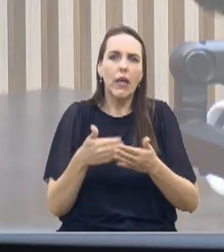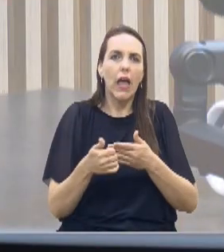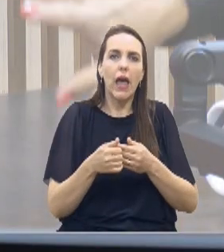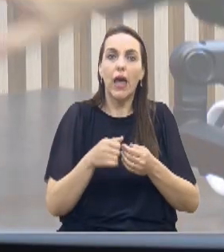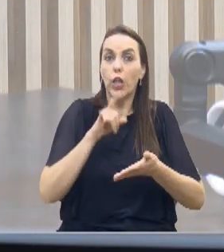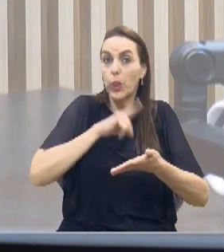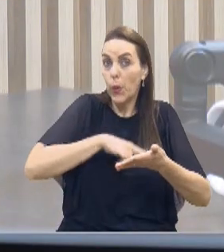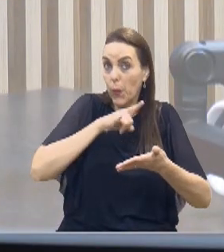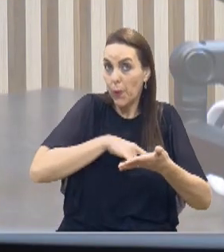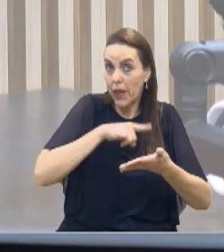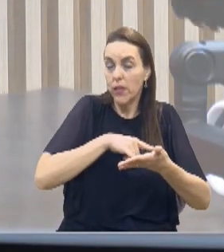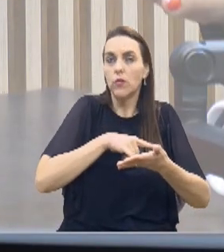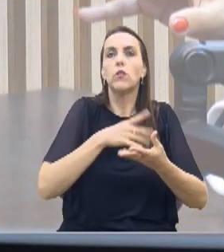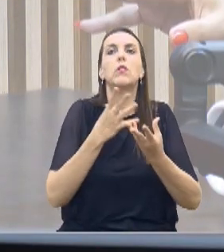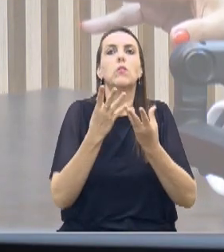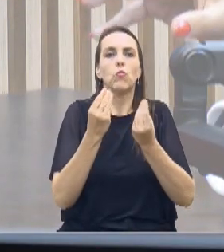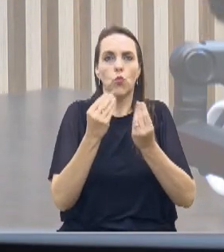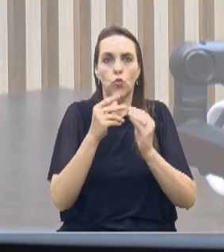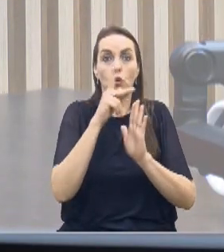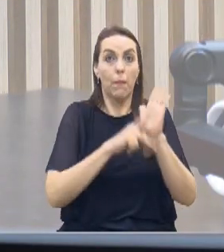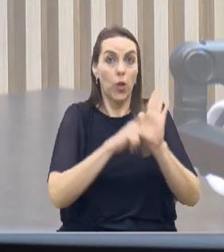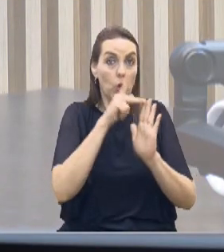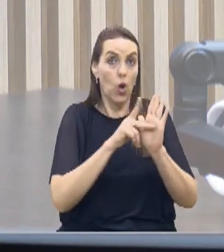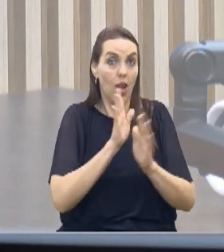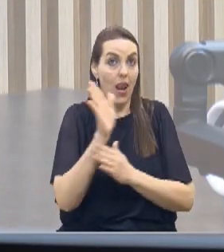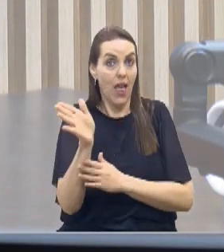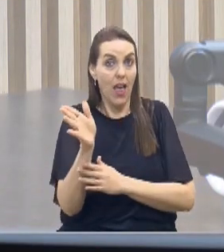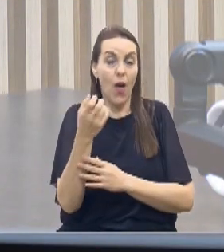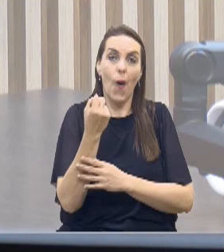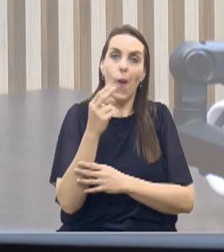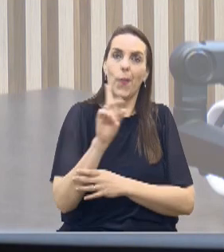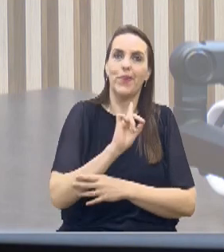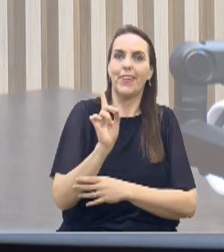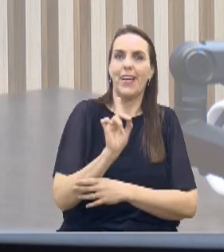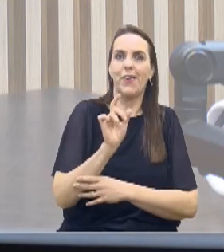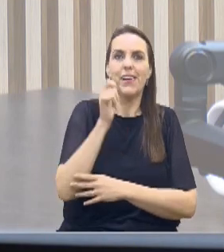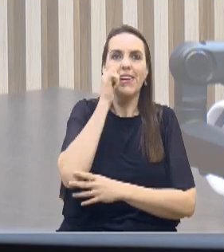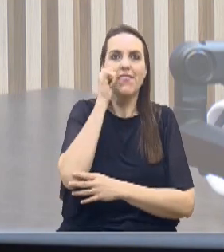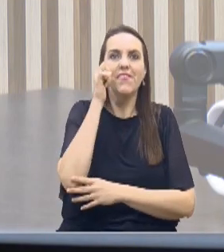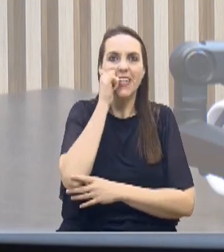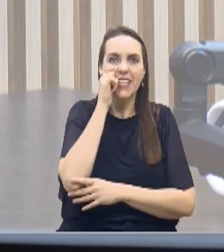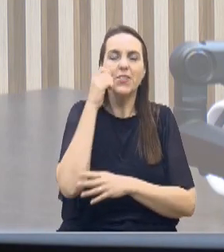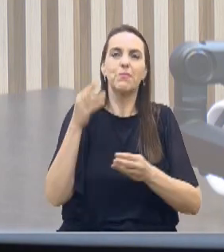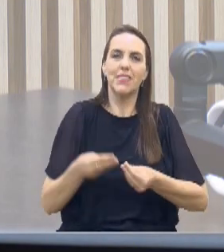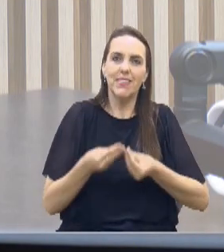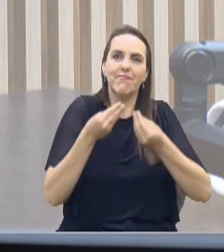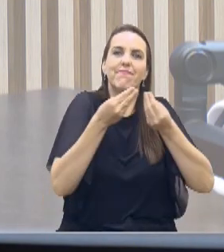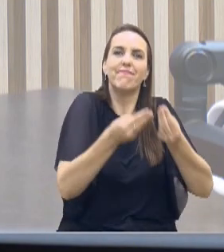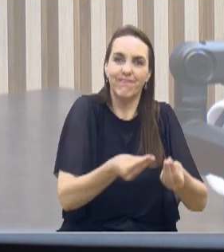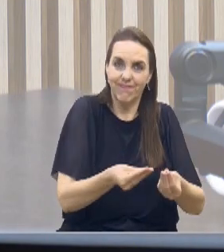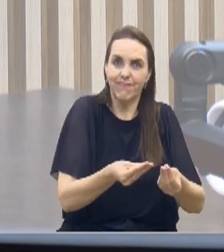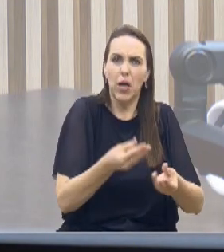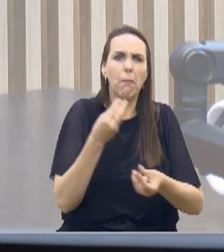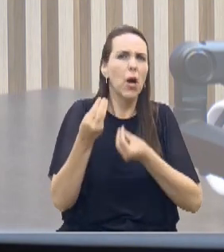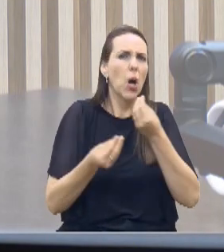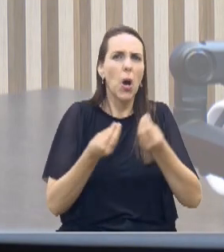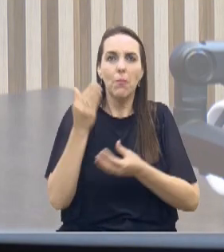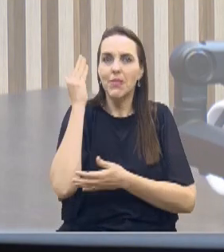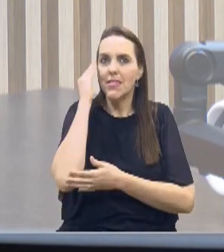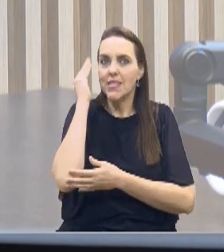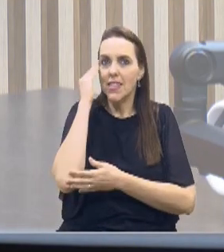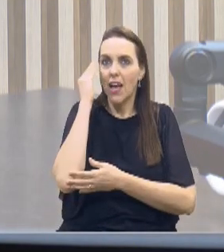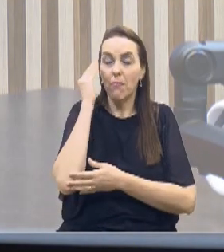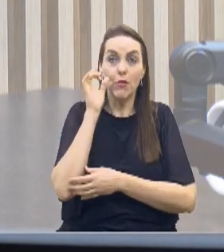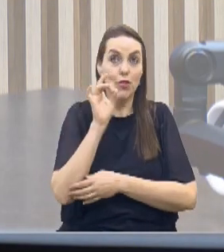documento, muitos deles a gente já protocola lá, mas outros não, outros ainda são físicos, a gente ainda precisa entregar físico. Mas como é que a gente sabe disso? Não pode ser